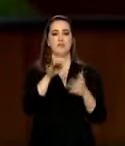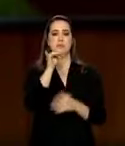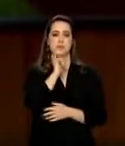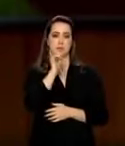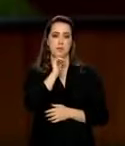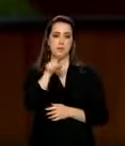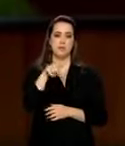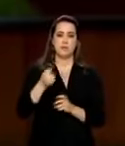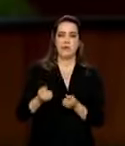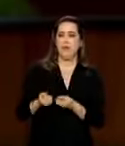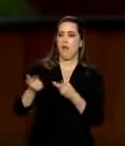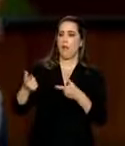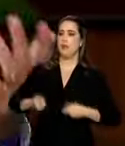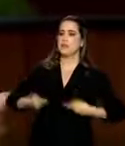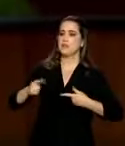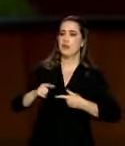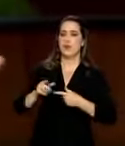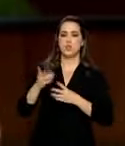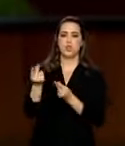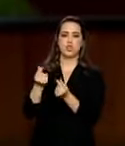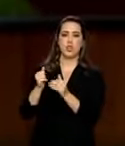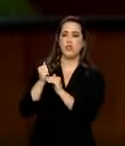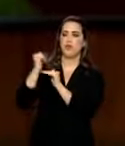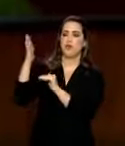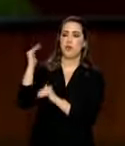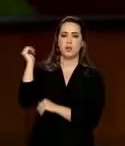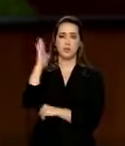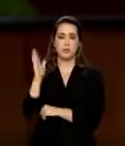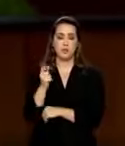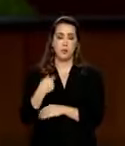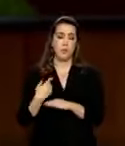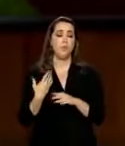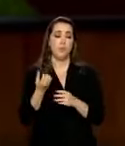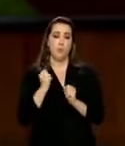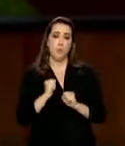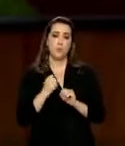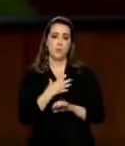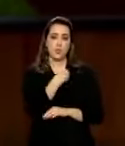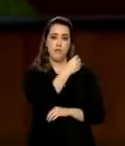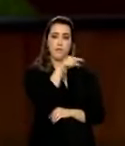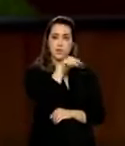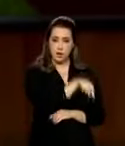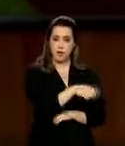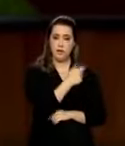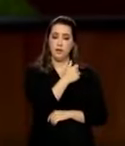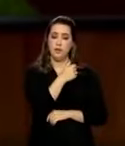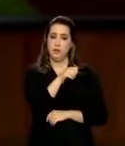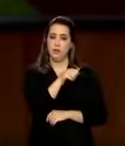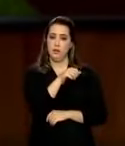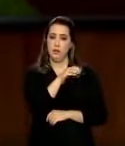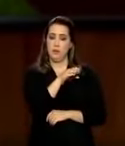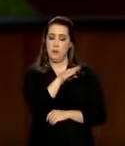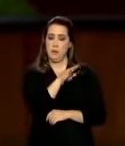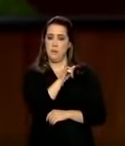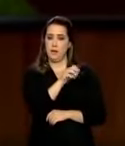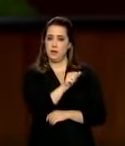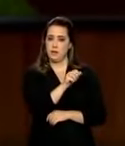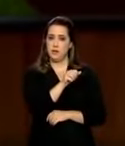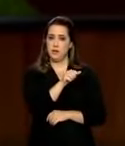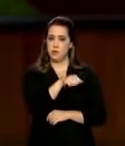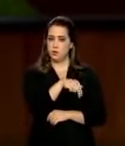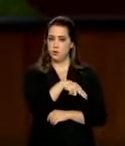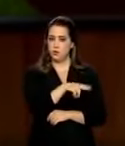em Cancún, um outro ponto qualquer do mundo, você poderia ir para a Baía de Angra e gastar o dinheiro nosso lá e poderia receber muita gente